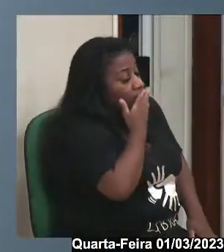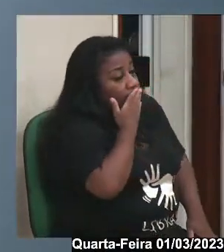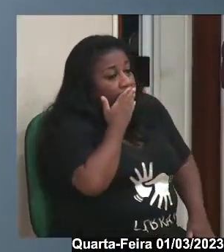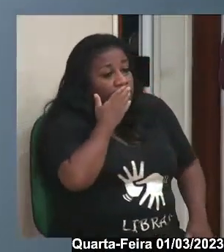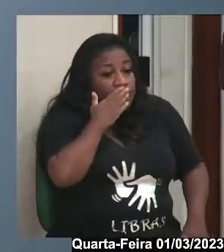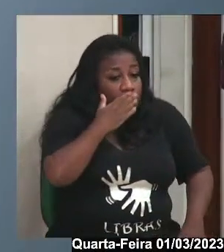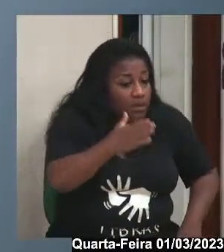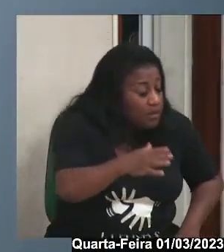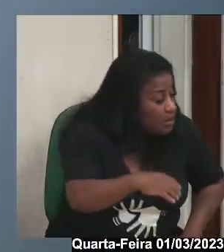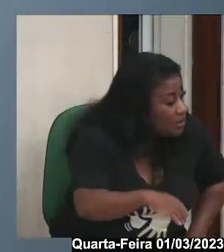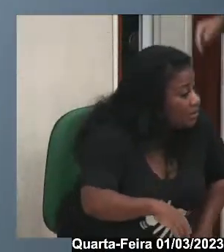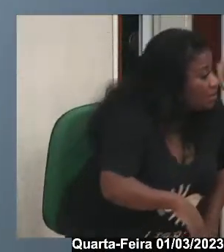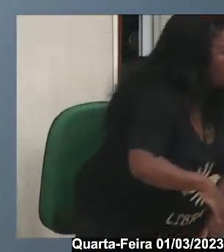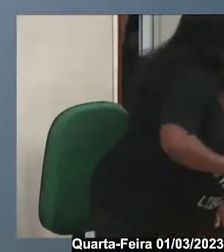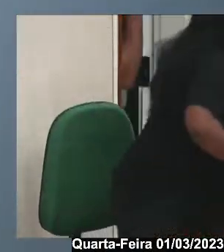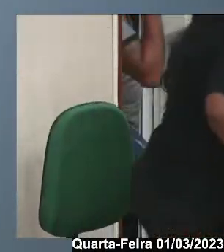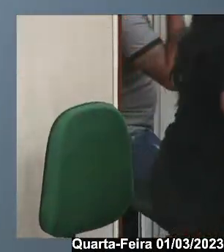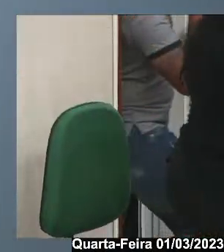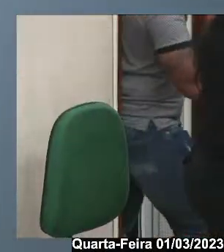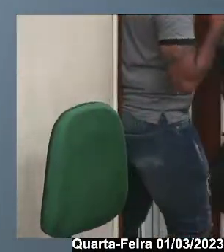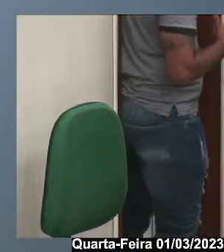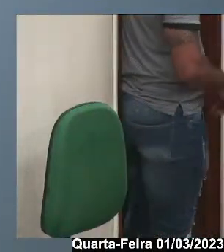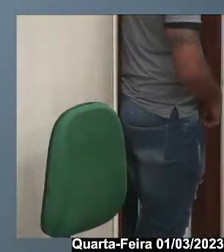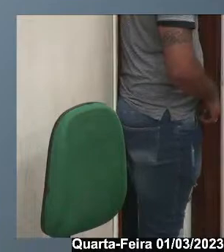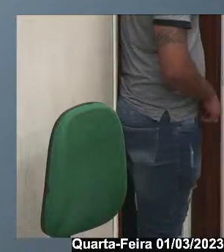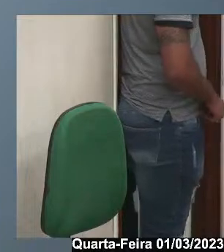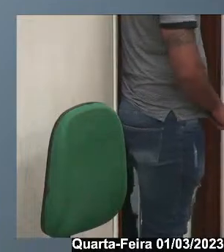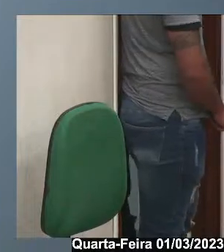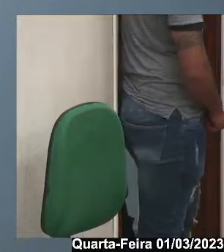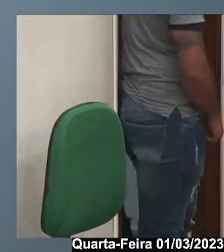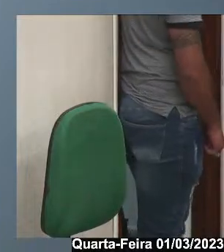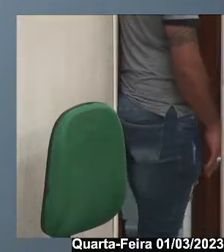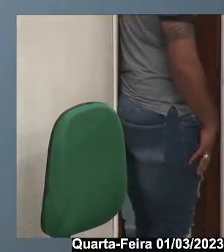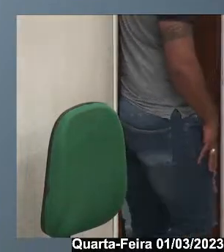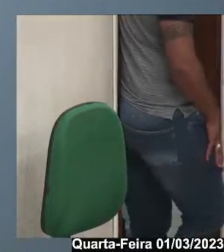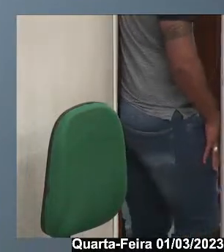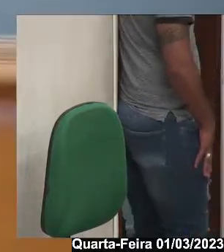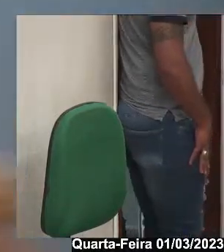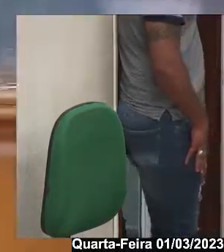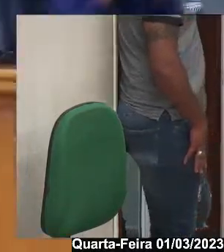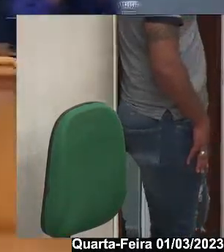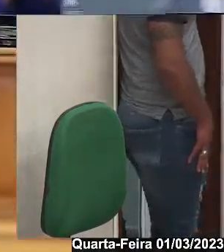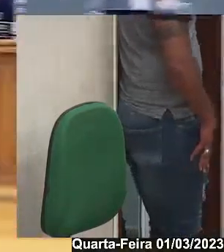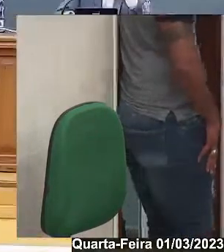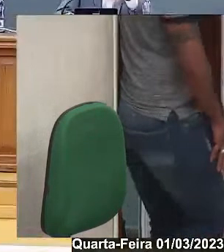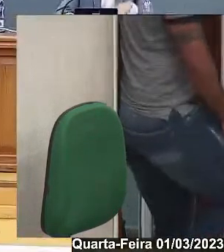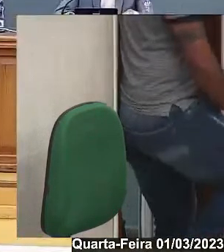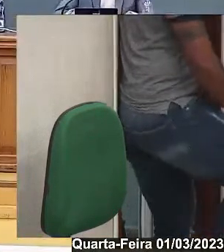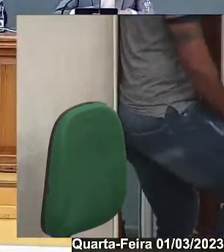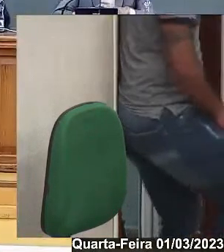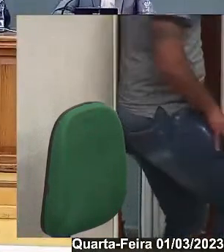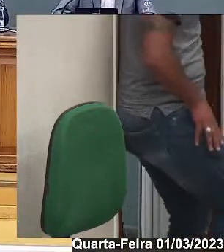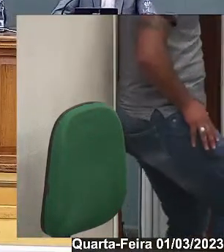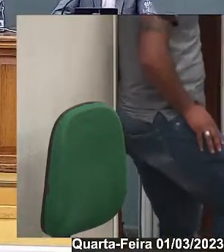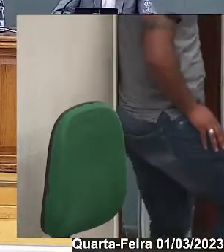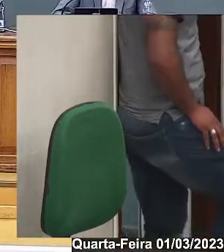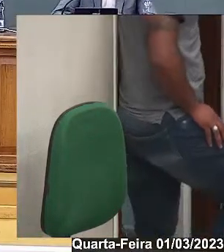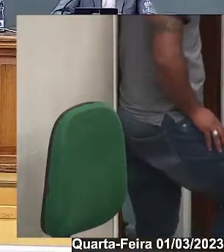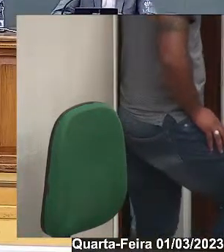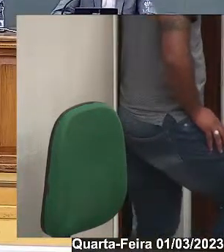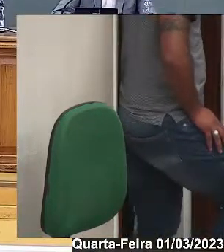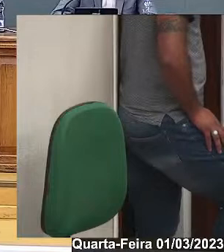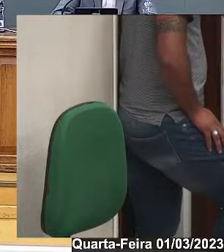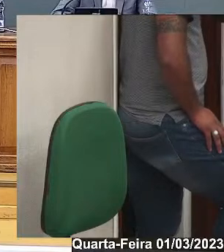Solicito ao senhor secretário que faça a chamada do próximo inscrito. Vereador Sander Castro. Com a palavra o vereador Sander. Bom dia a